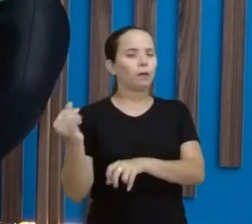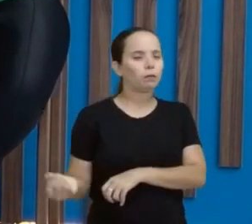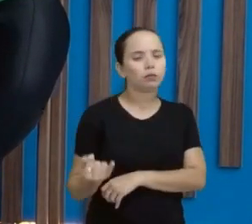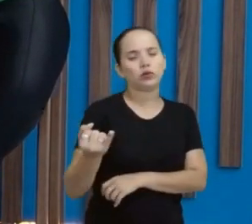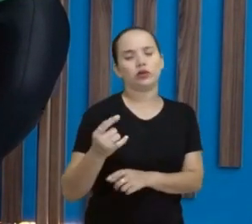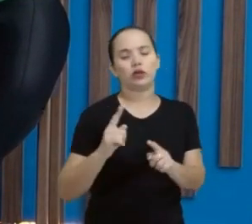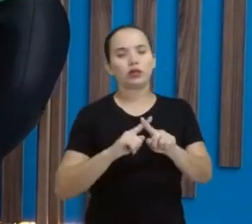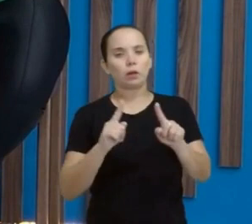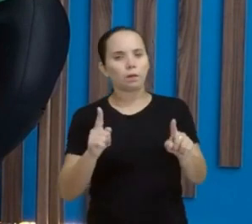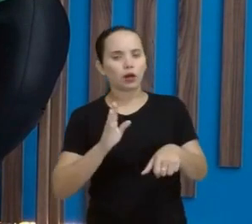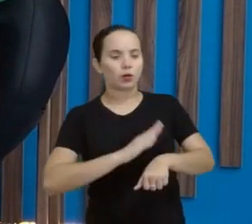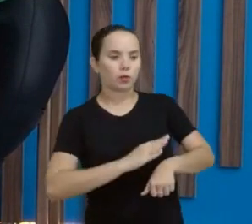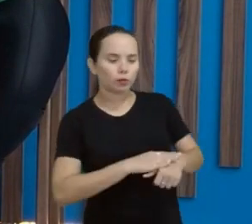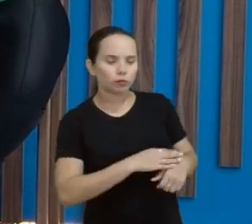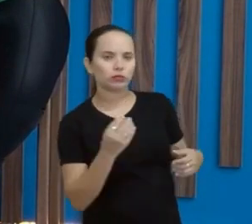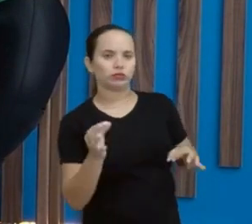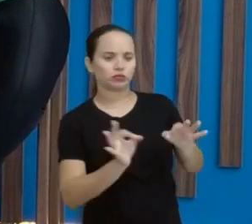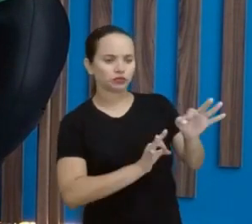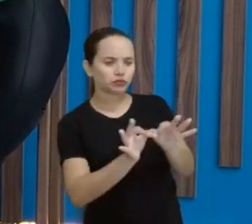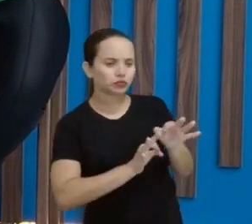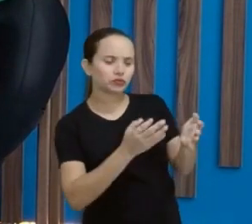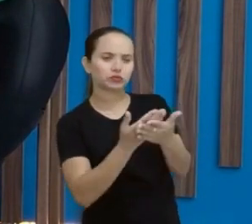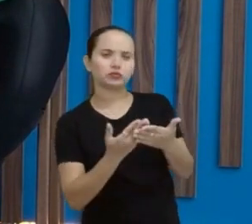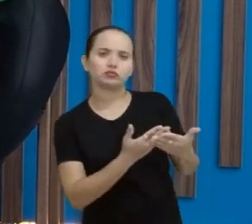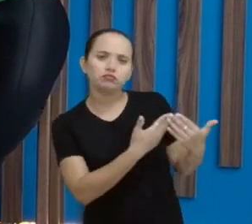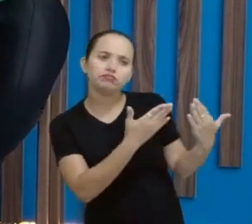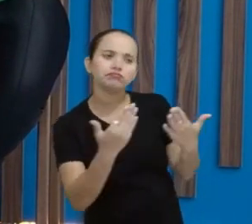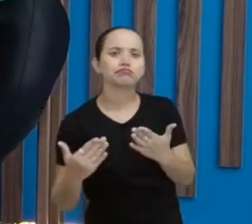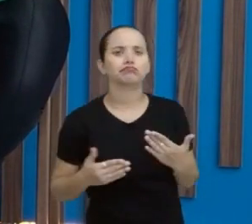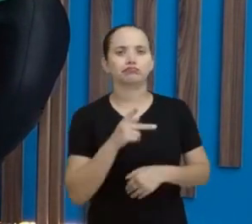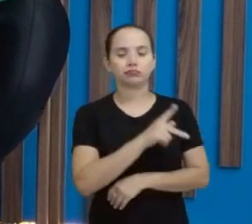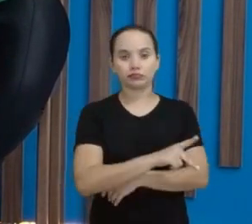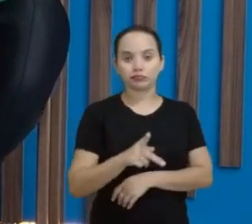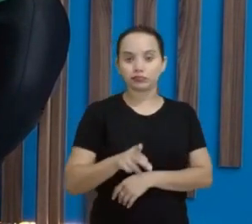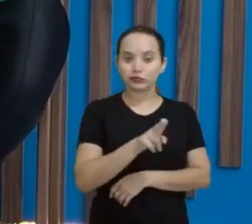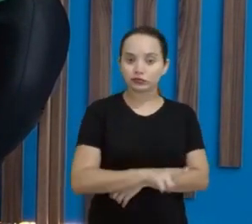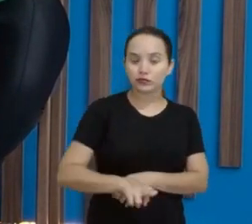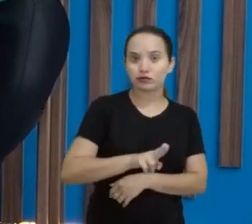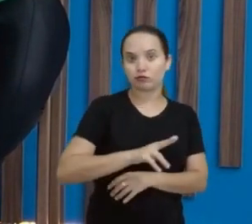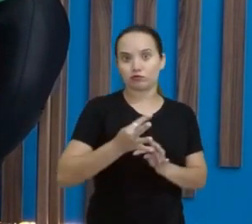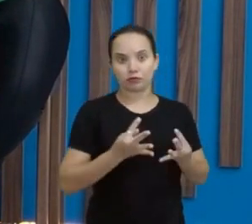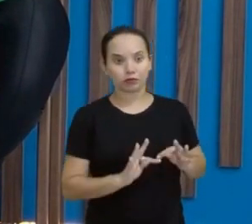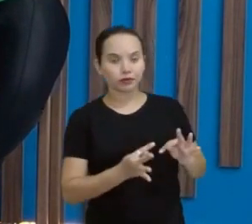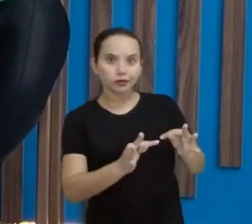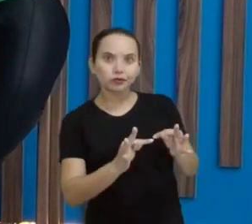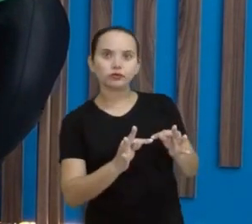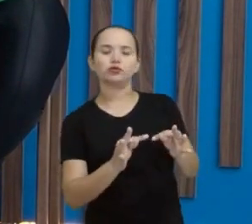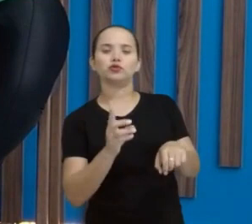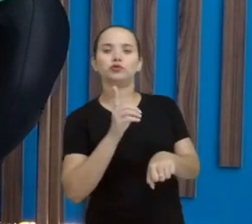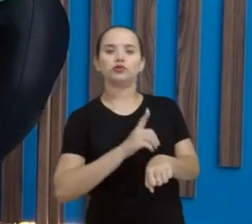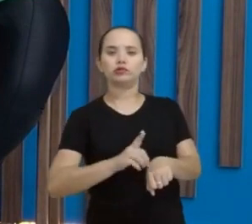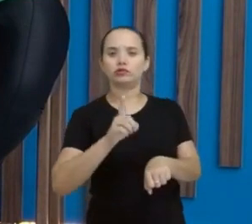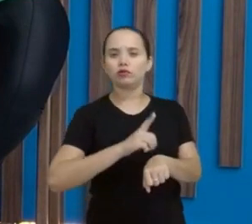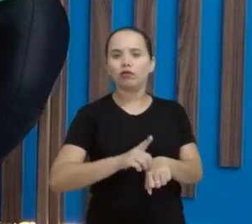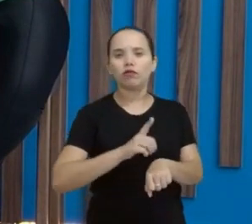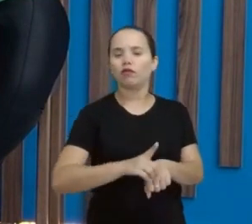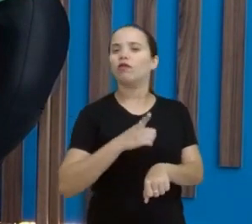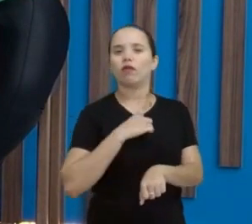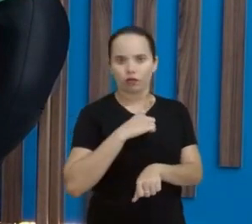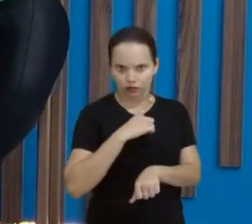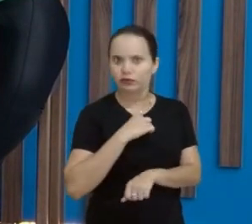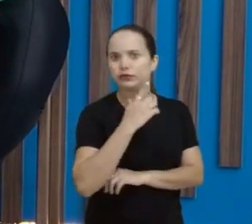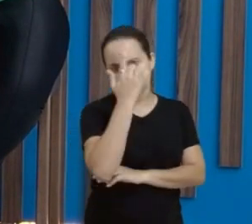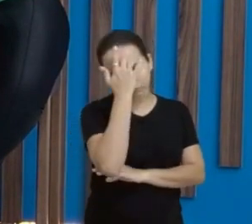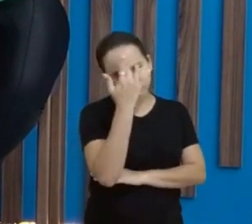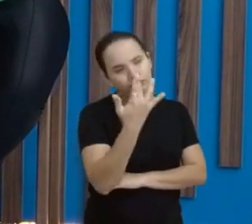as aulas, de conversar com os professores, essa coisa do uso das tecnologias digitais, ela tem uma